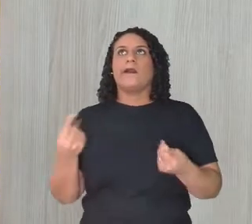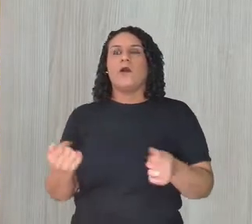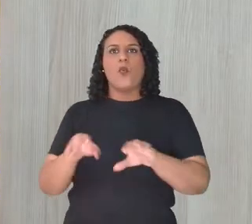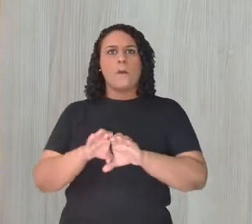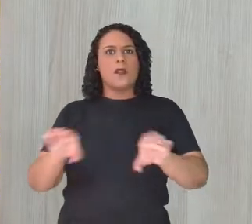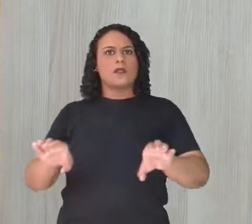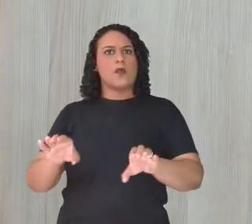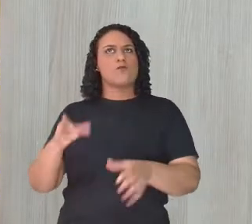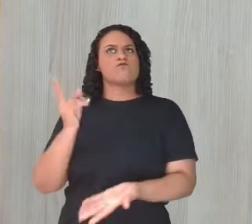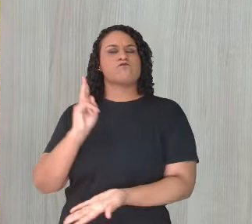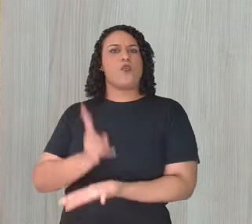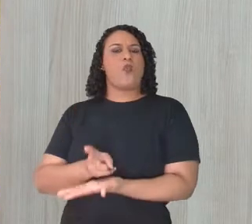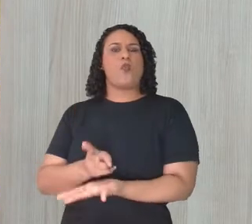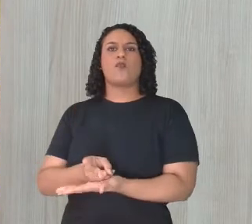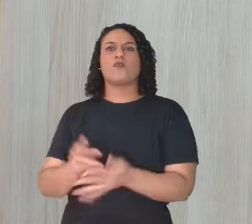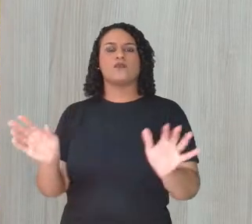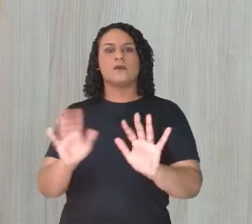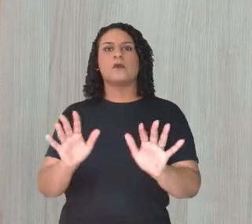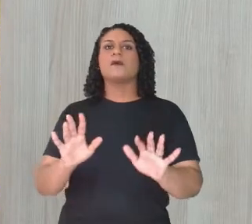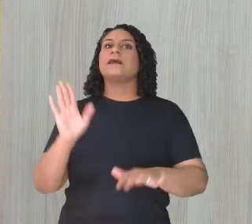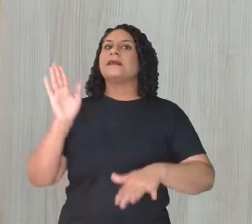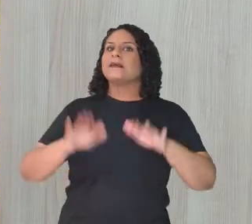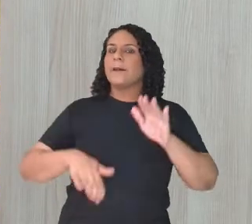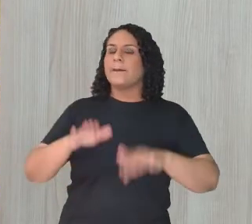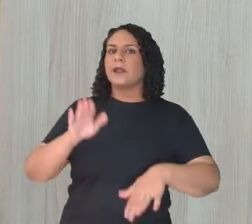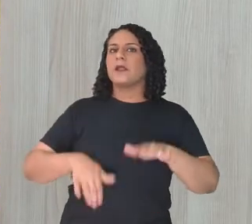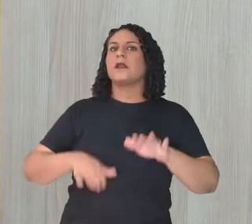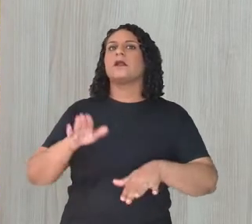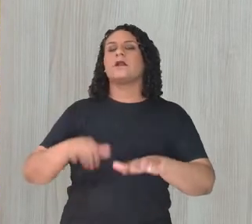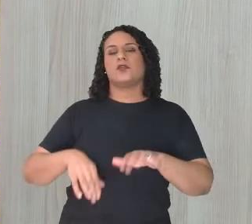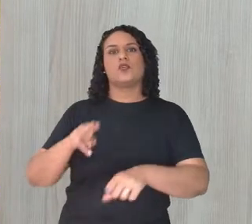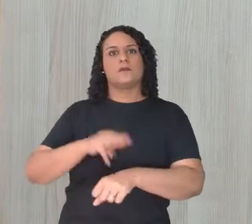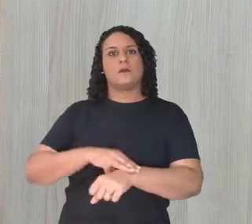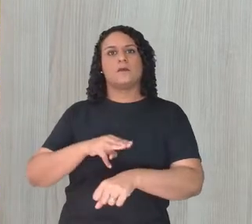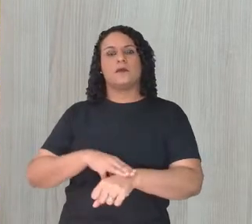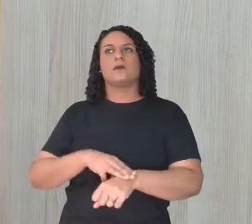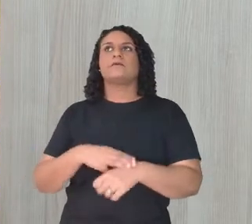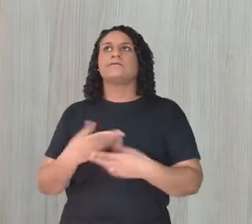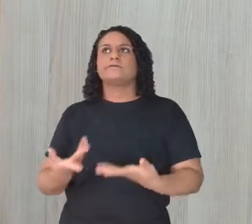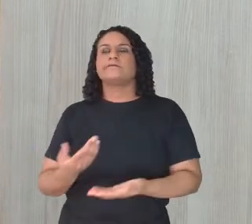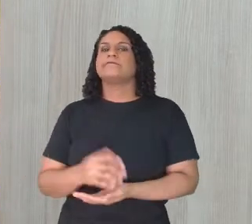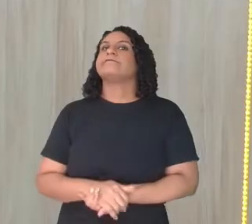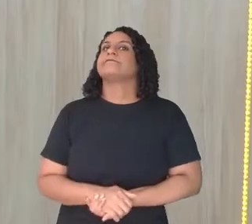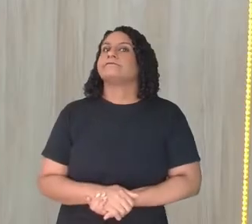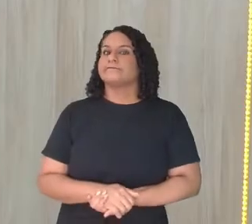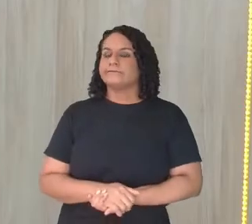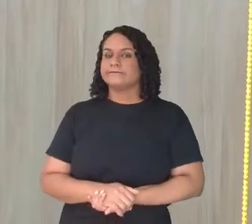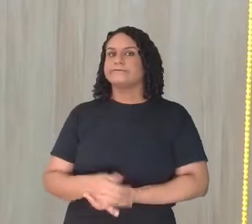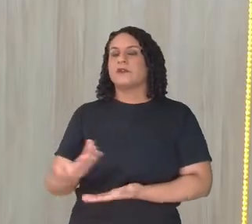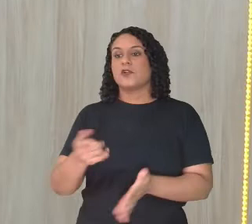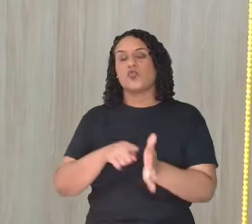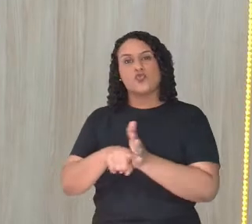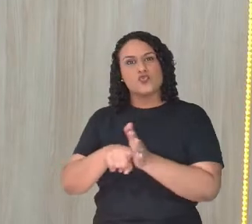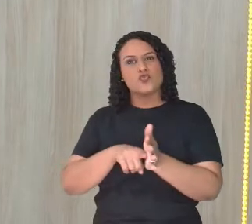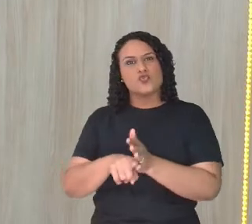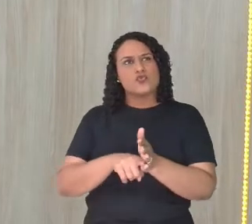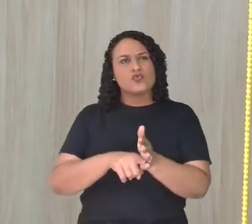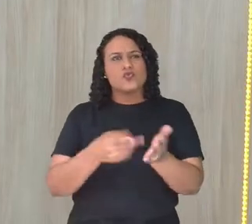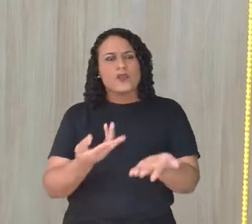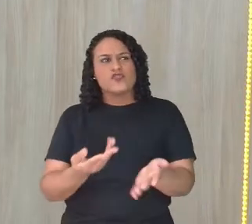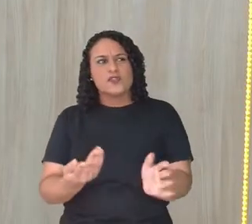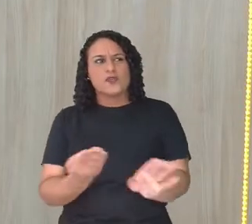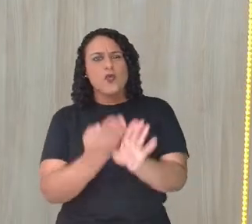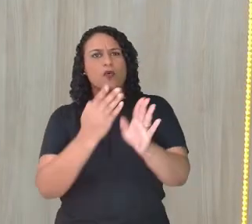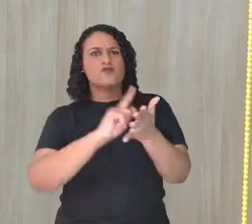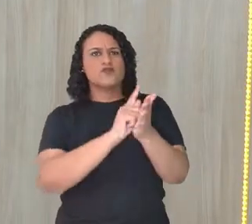que, elementos mínimos necessários para que a gente tenha um debate. Nos estudos que a gente já tem pelo gênero, a gente percebe que